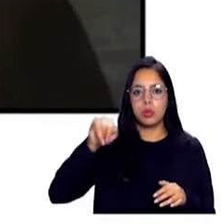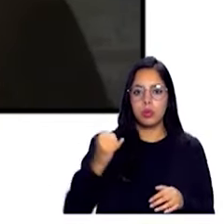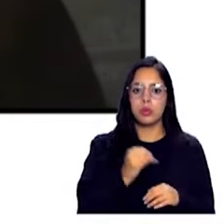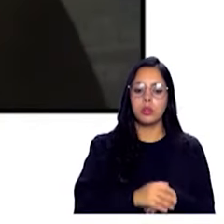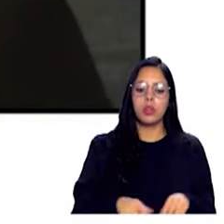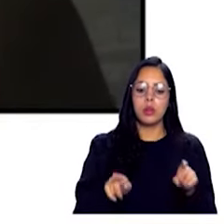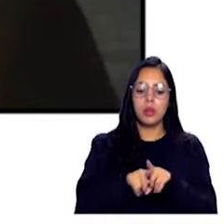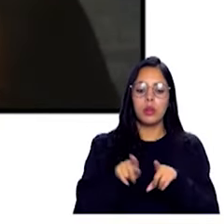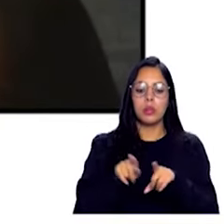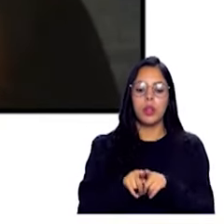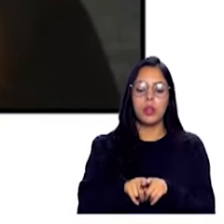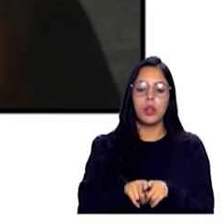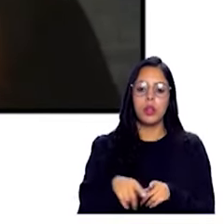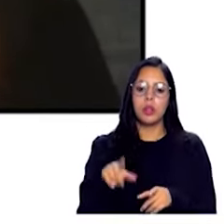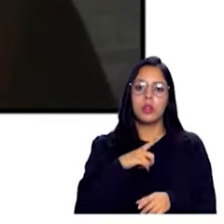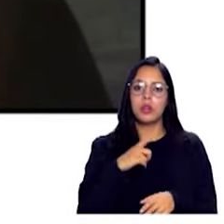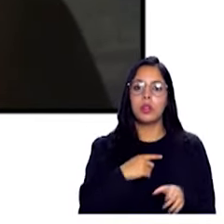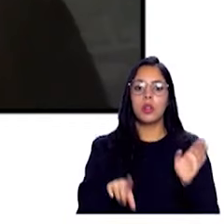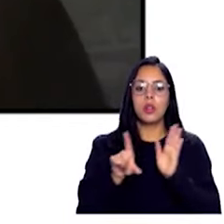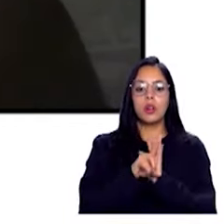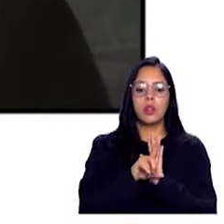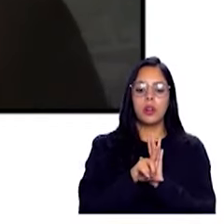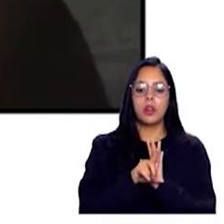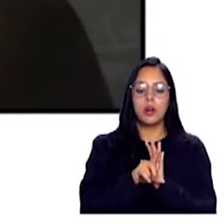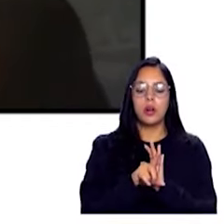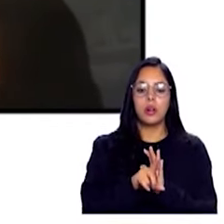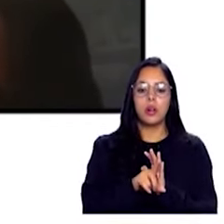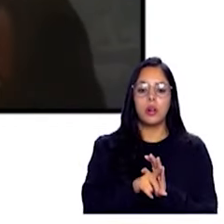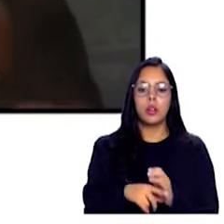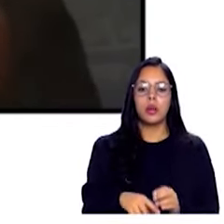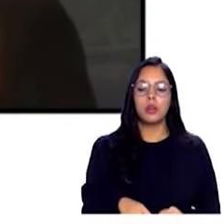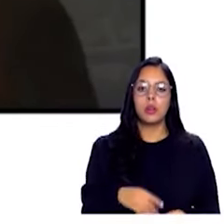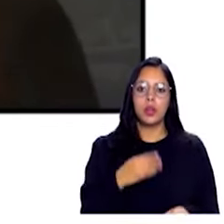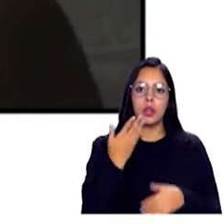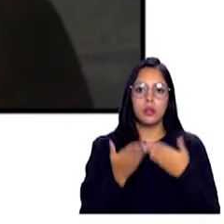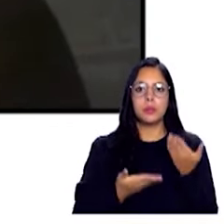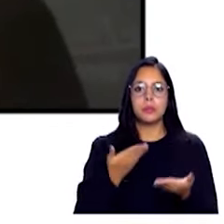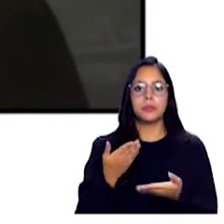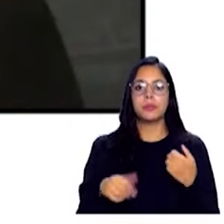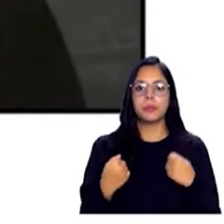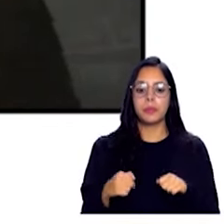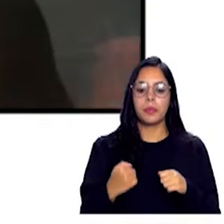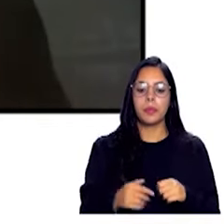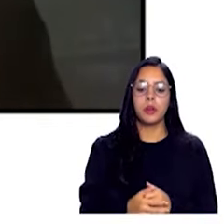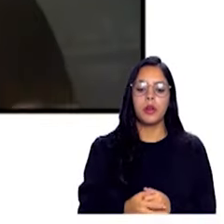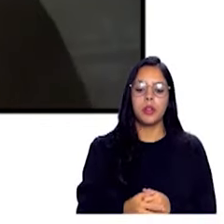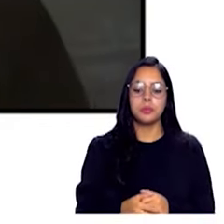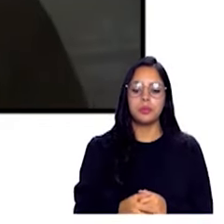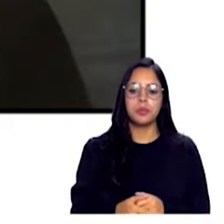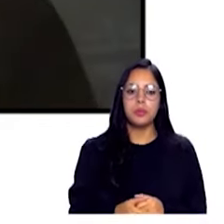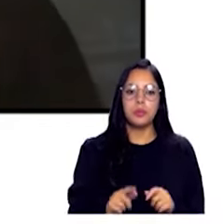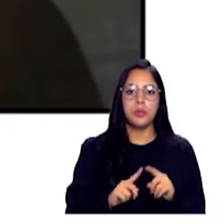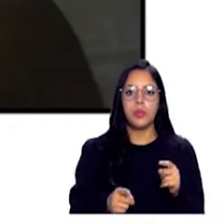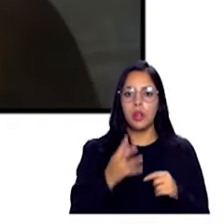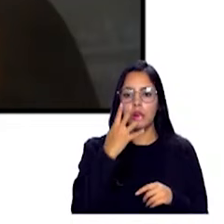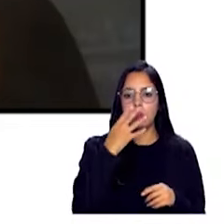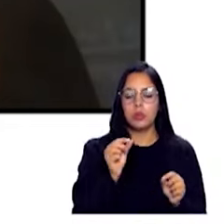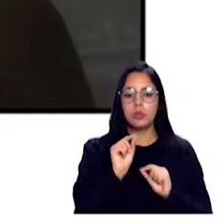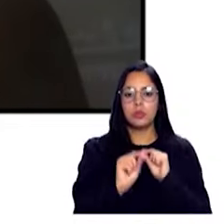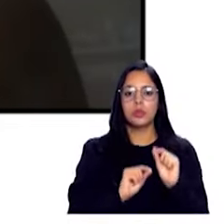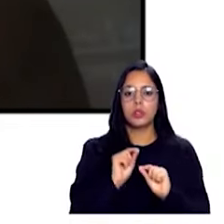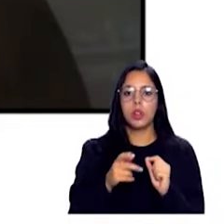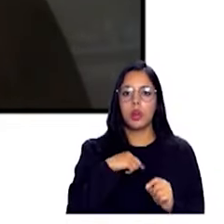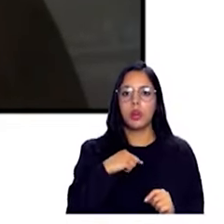aquelas de que a lei infraconstitucional Viera a tratar né e eu chamo atenção de novo aqui para aquele aspecto de que eu falei agora H